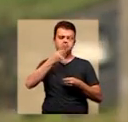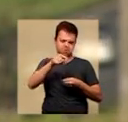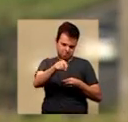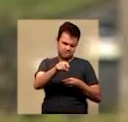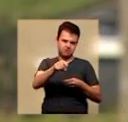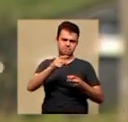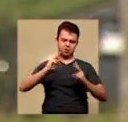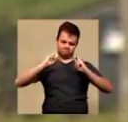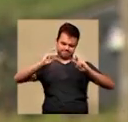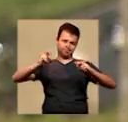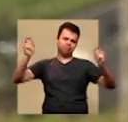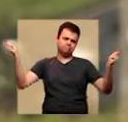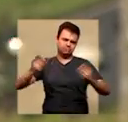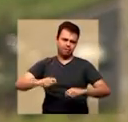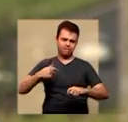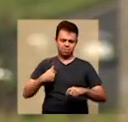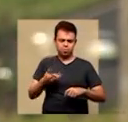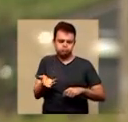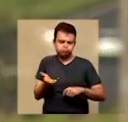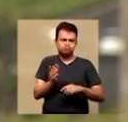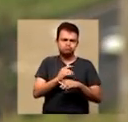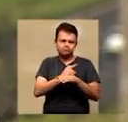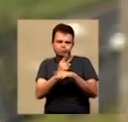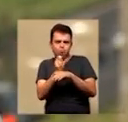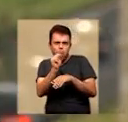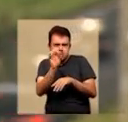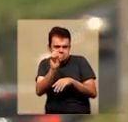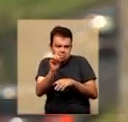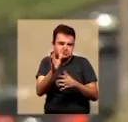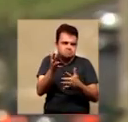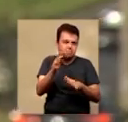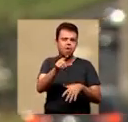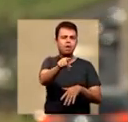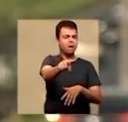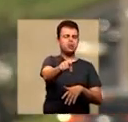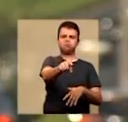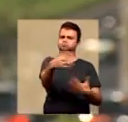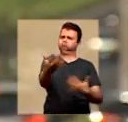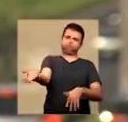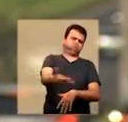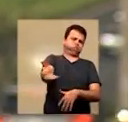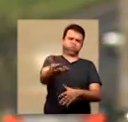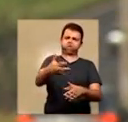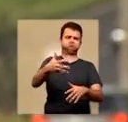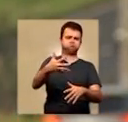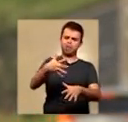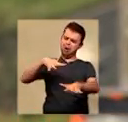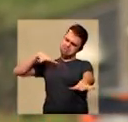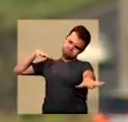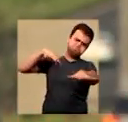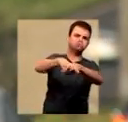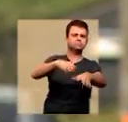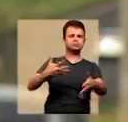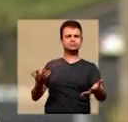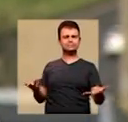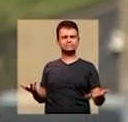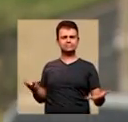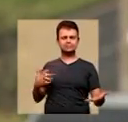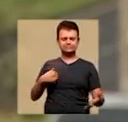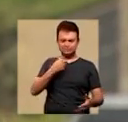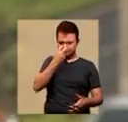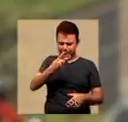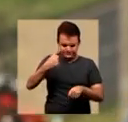rodovia dessa, eu estava 80, eu vou dizer 200, porque a pancada foi muito violenta. E eu